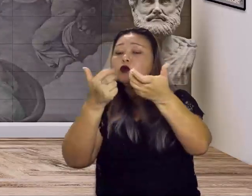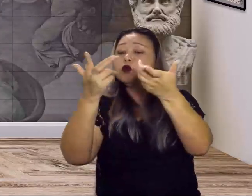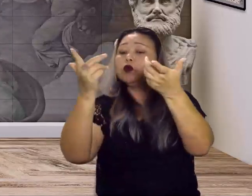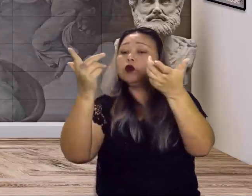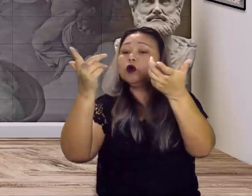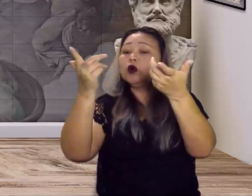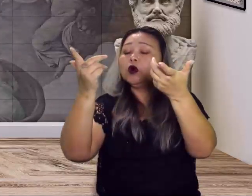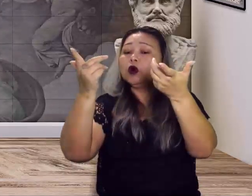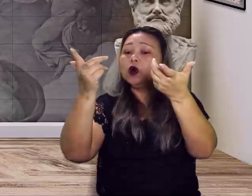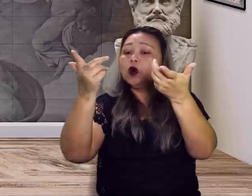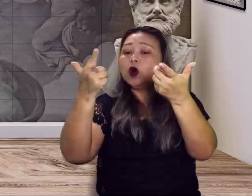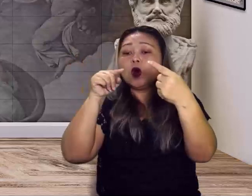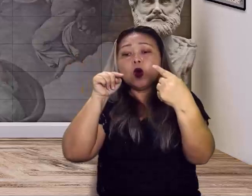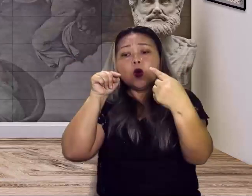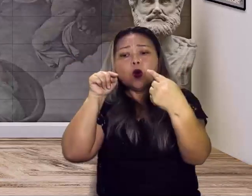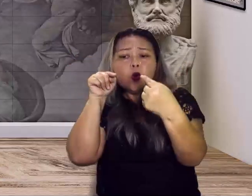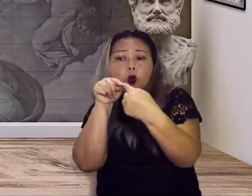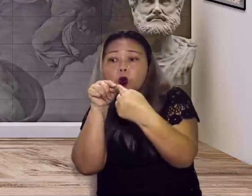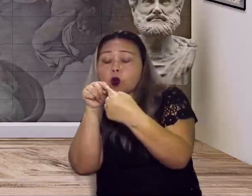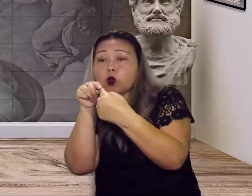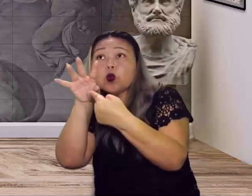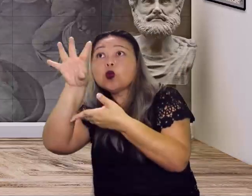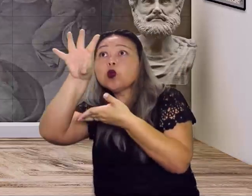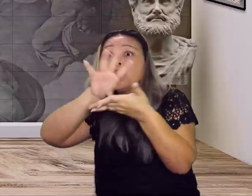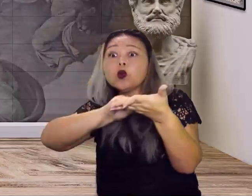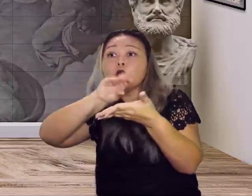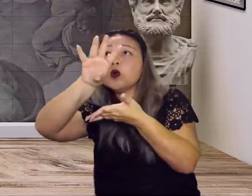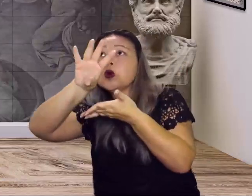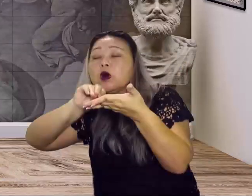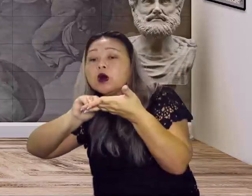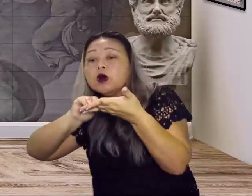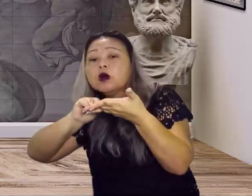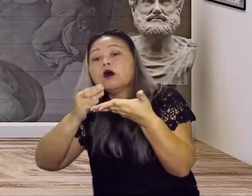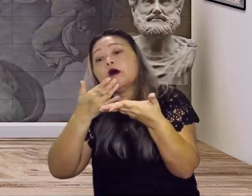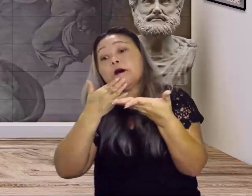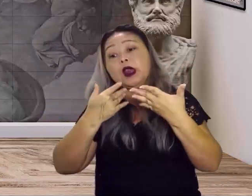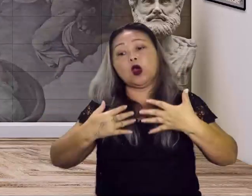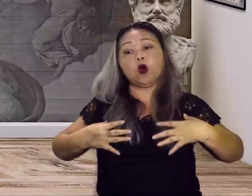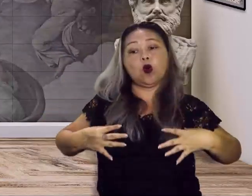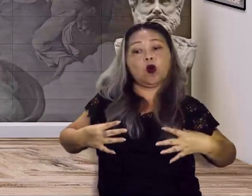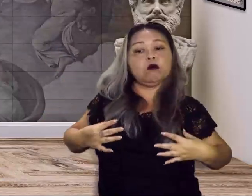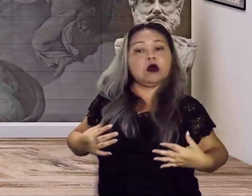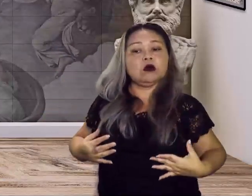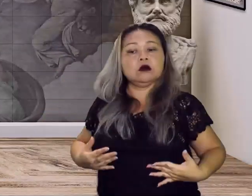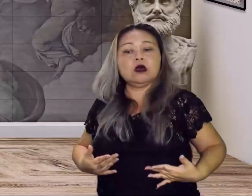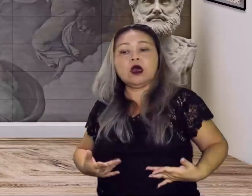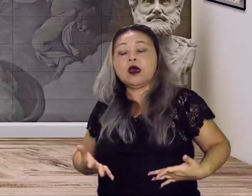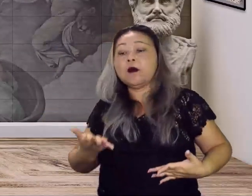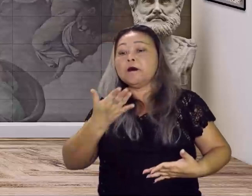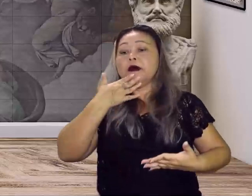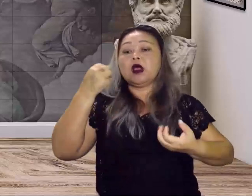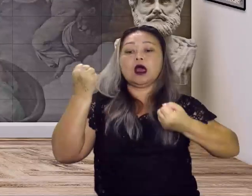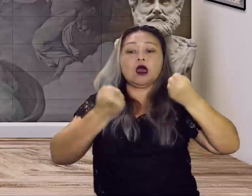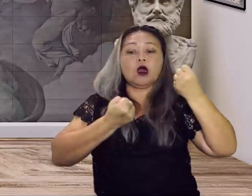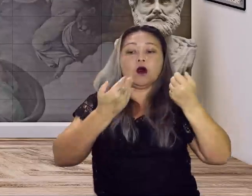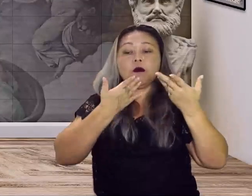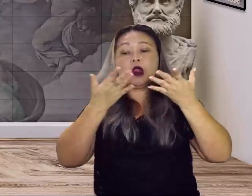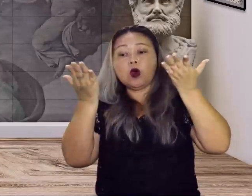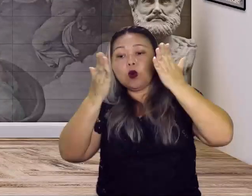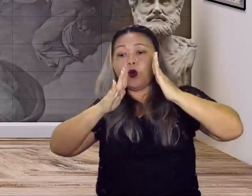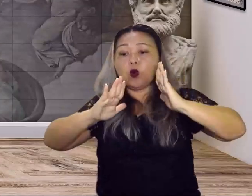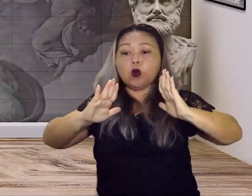moldam conforme nós devemos segui-los. A melhor roupa, o melhor carro, né? O melhor